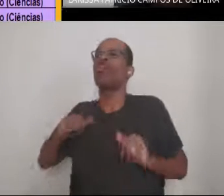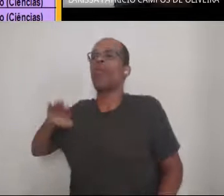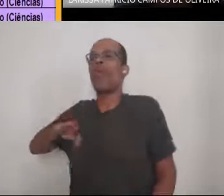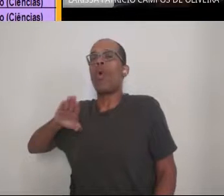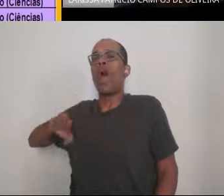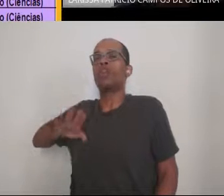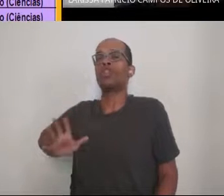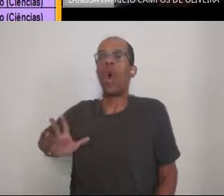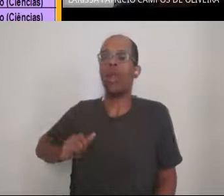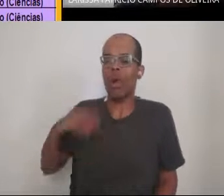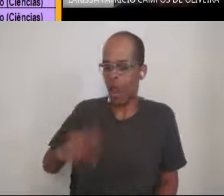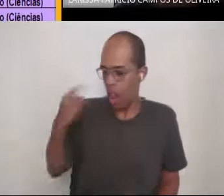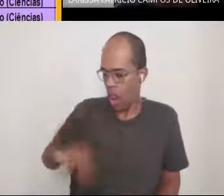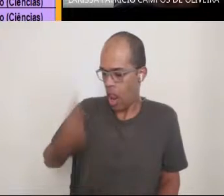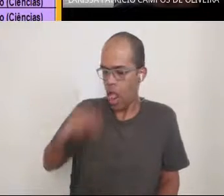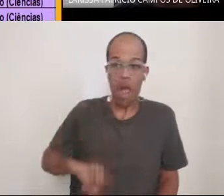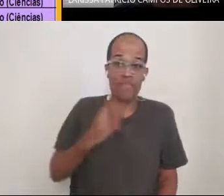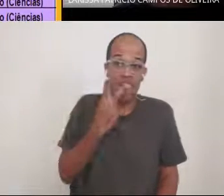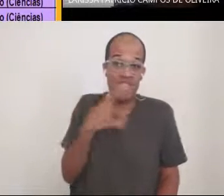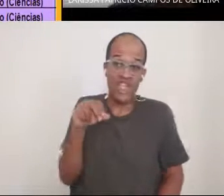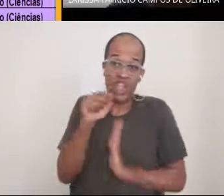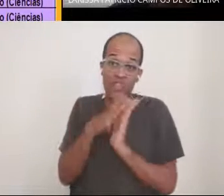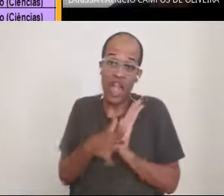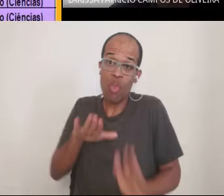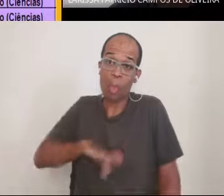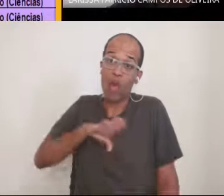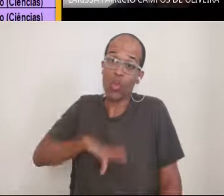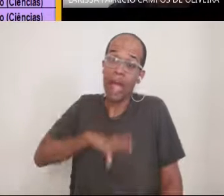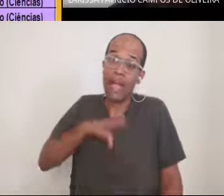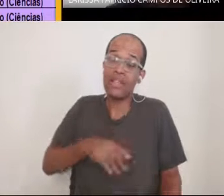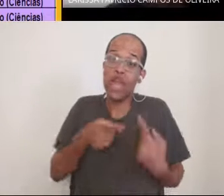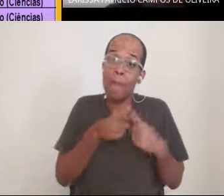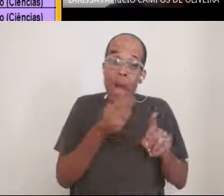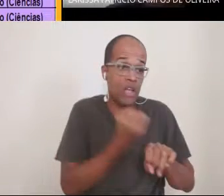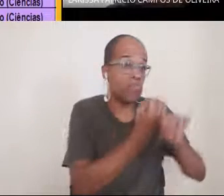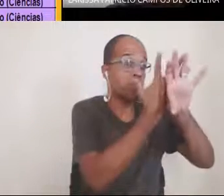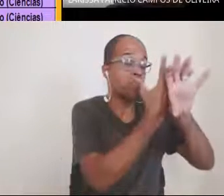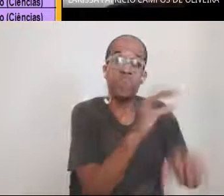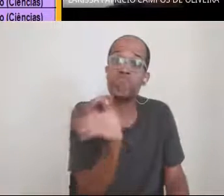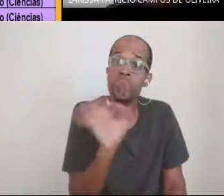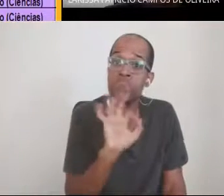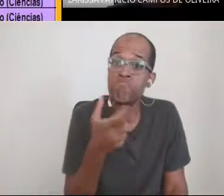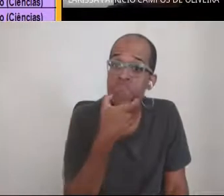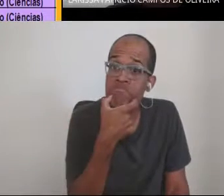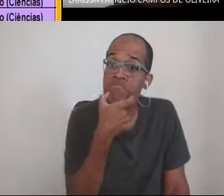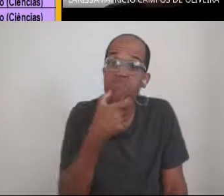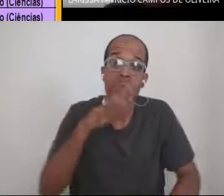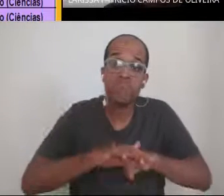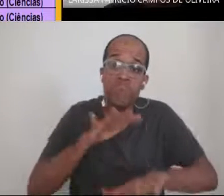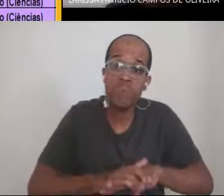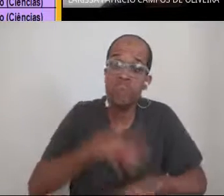português. Então, o aluno está lá fazendo 20 atividades de português, mas o aluno sumiu das aulas de inglês, das aulas de matemática, de